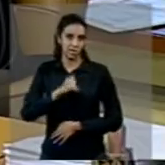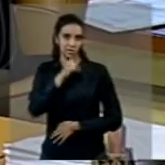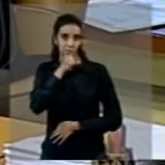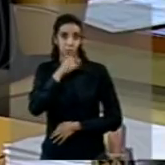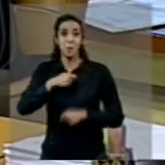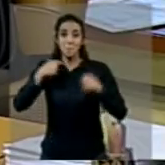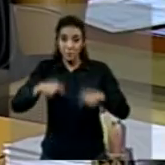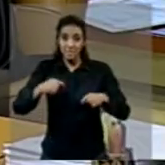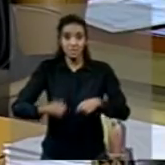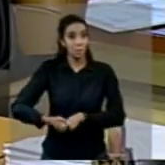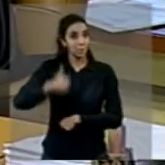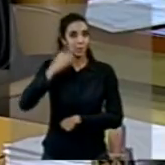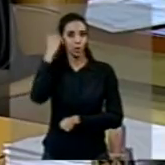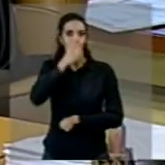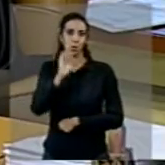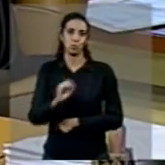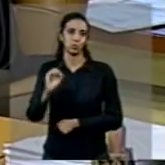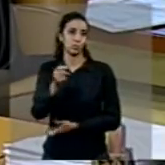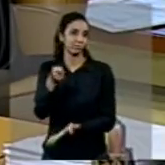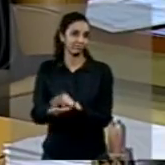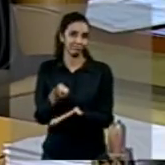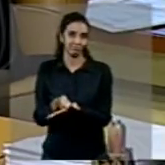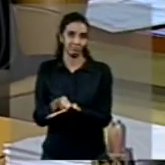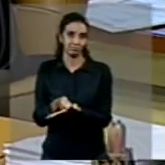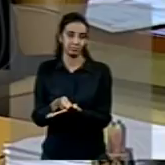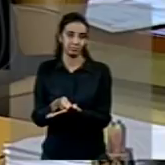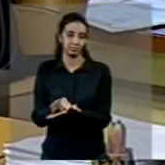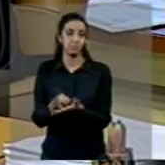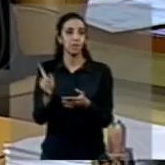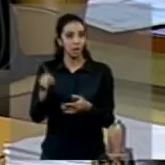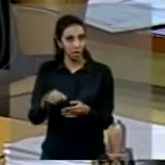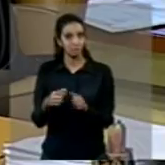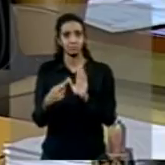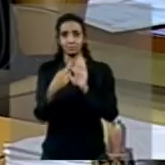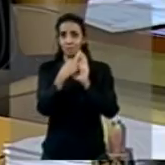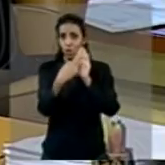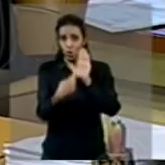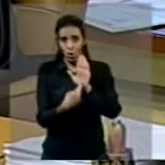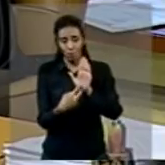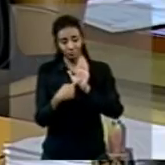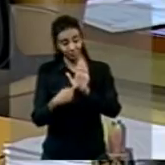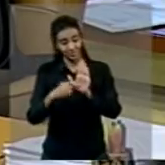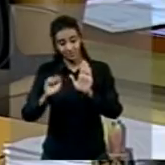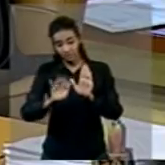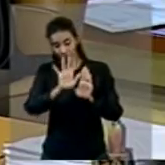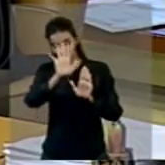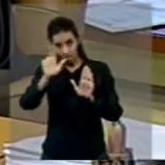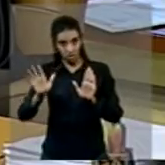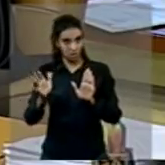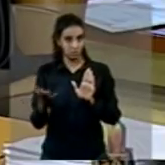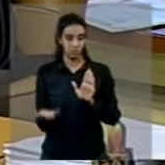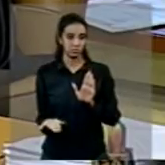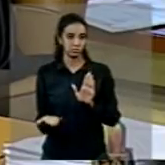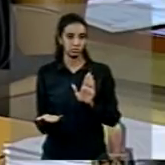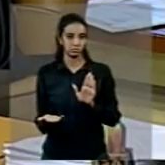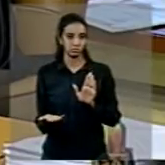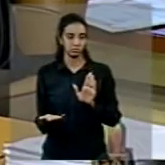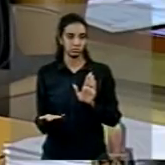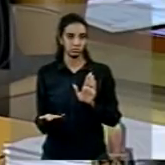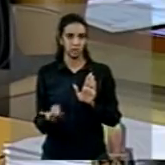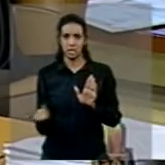outubro. Trata-se, com efeito, de norma cuja nitidez, independentemente das